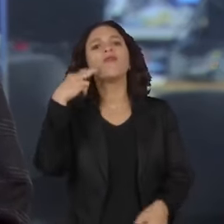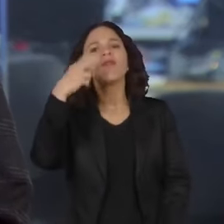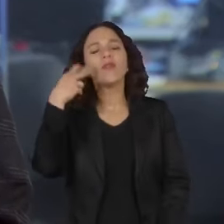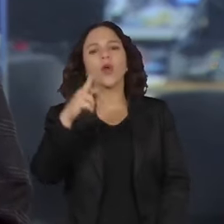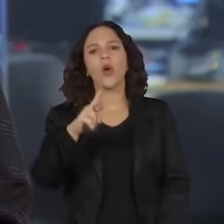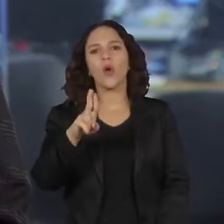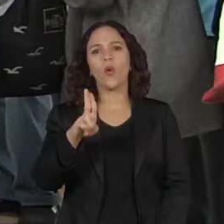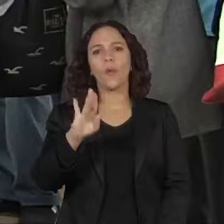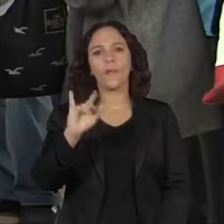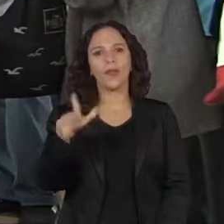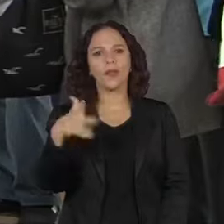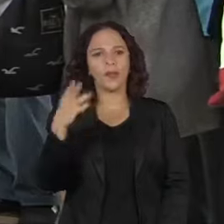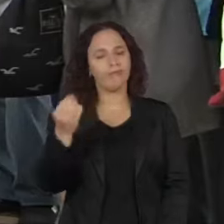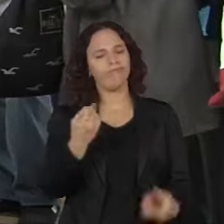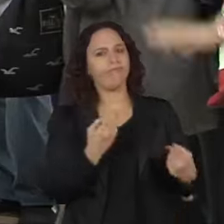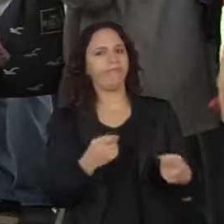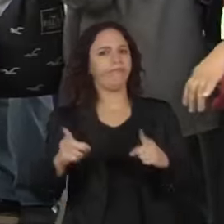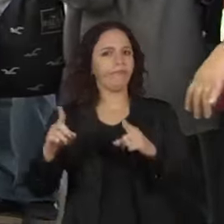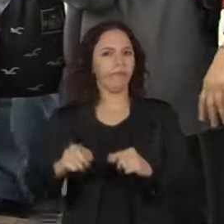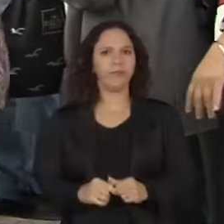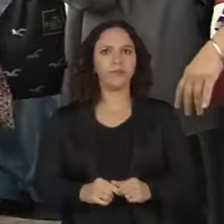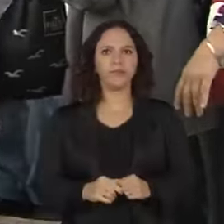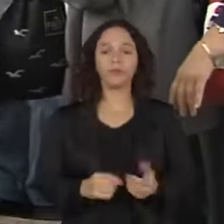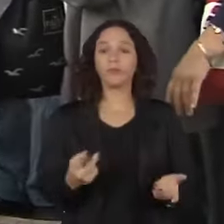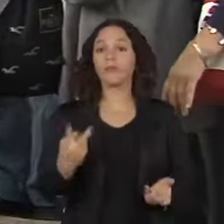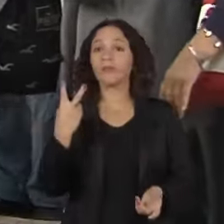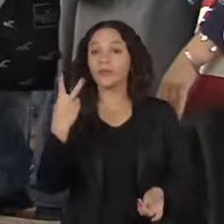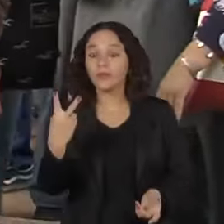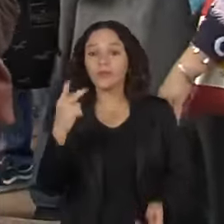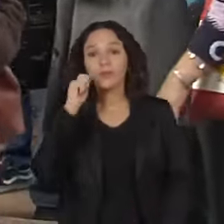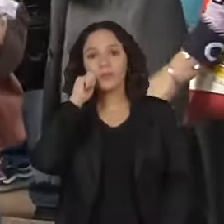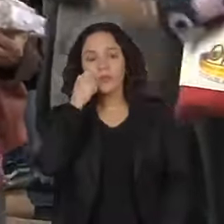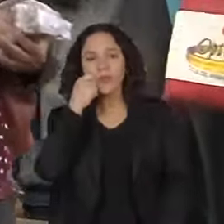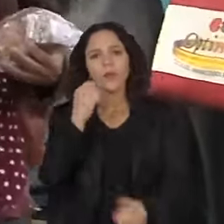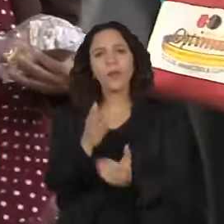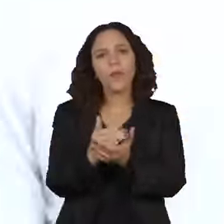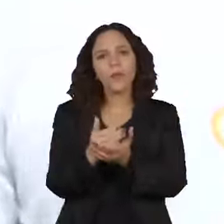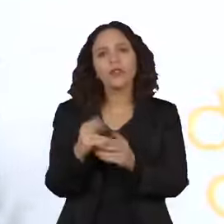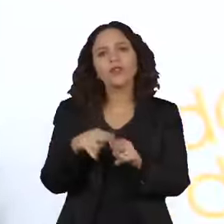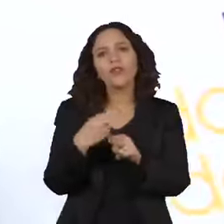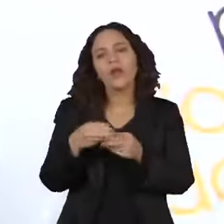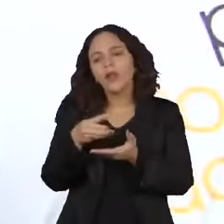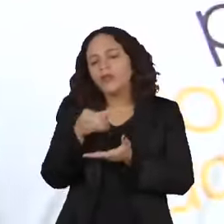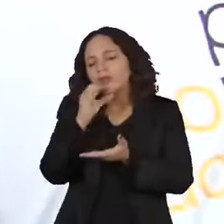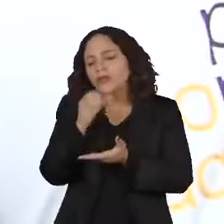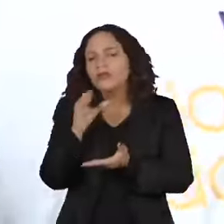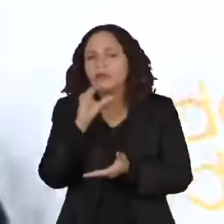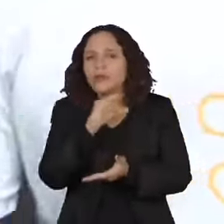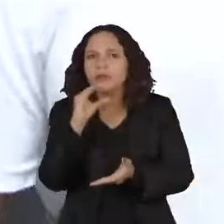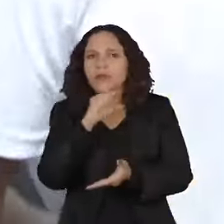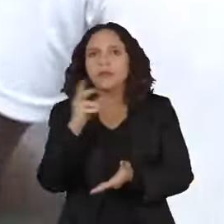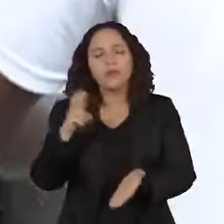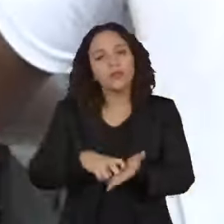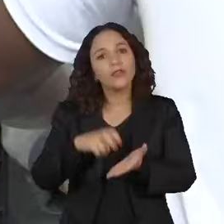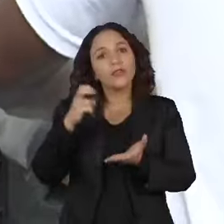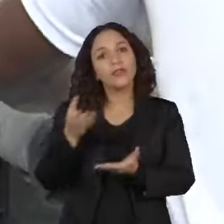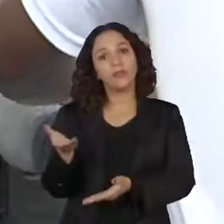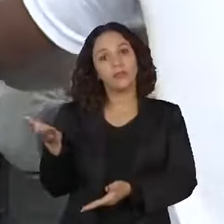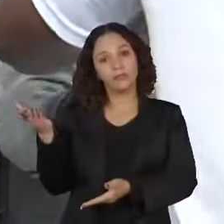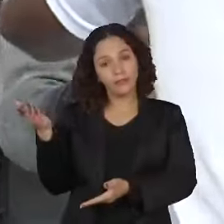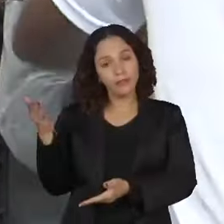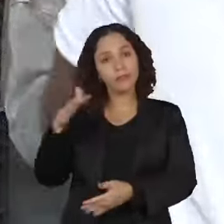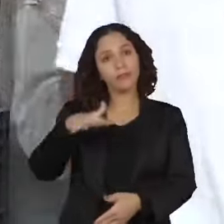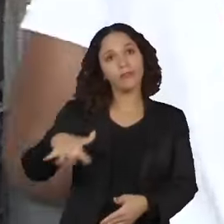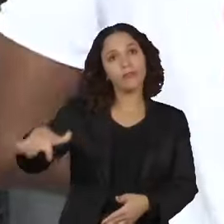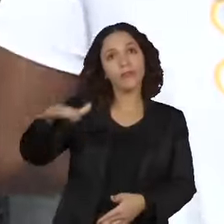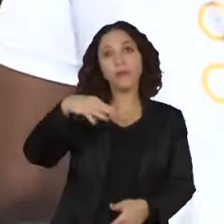do MDB dois pães um pedaço de bolo e chocolate quente Esse é o café da manhã do Mauro que vive